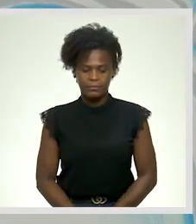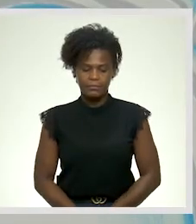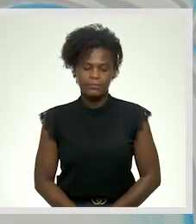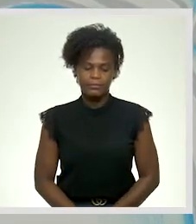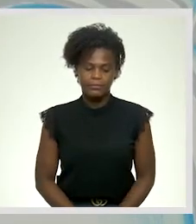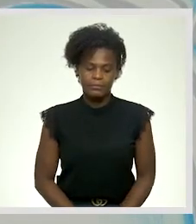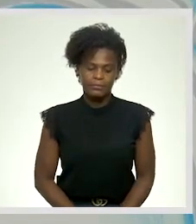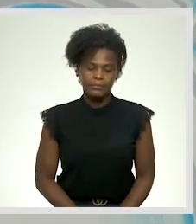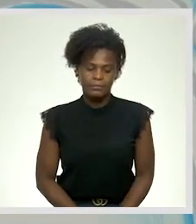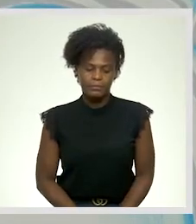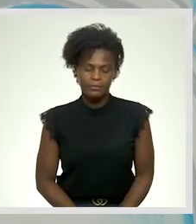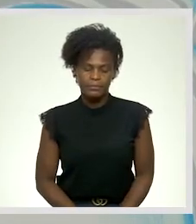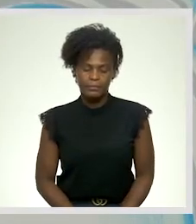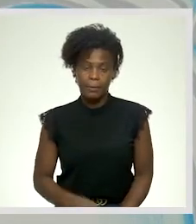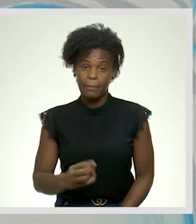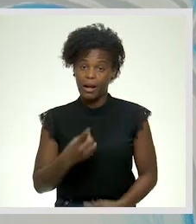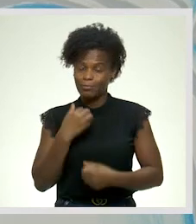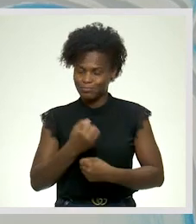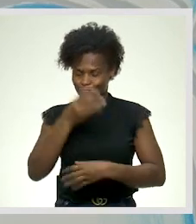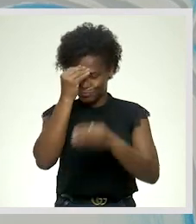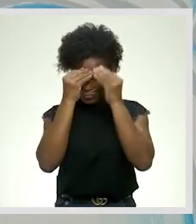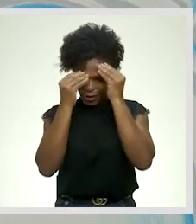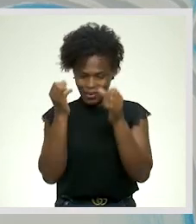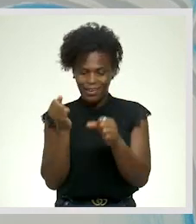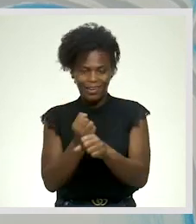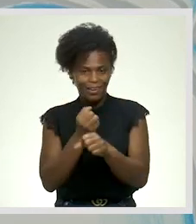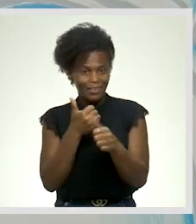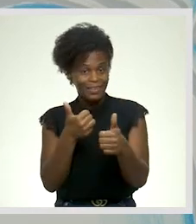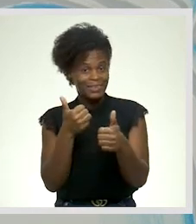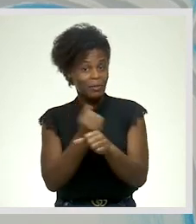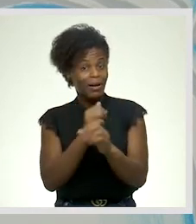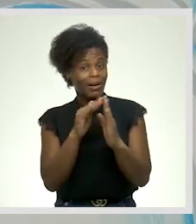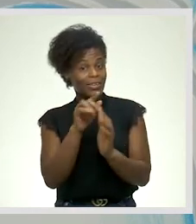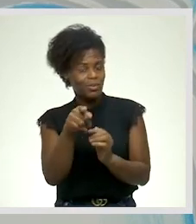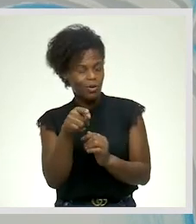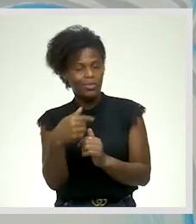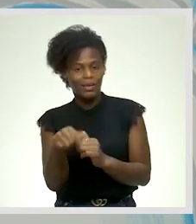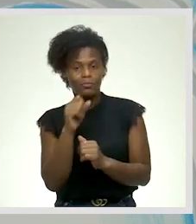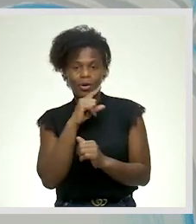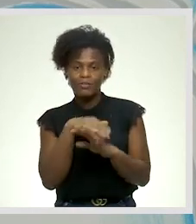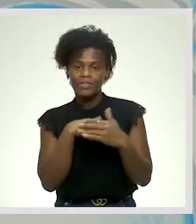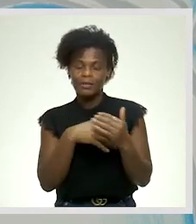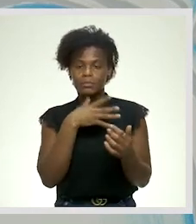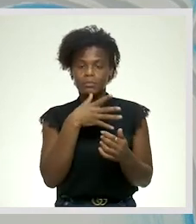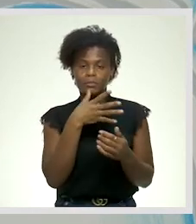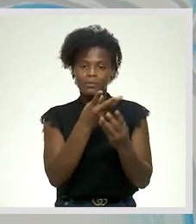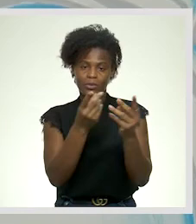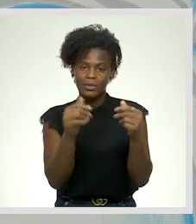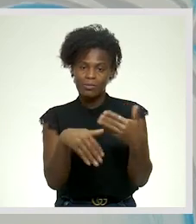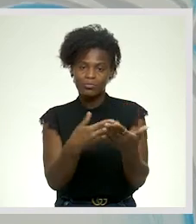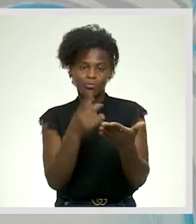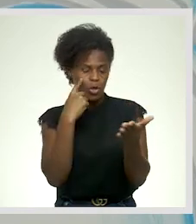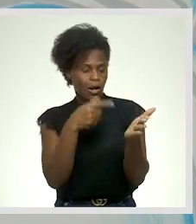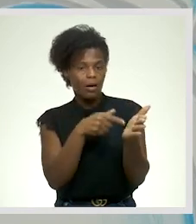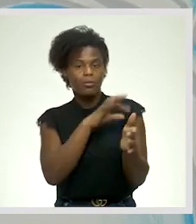E para consolidar a aprendizagem, temos um TPC ligeiro que você pode fazer e apresentar o resultado ao seu